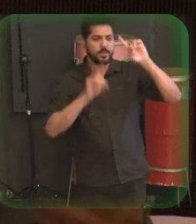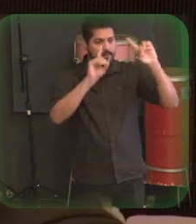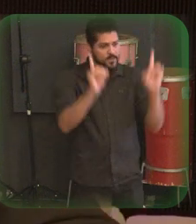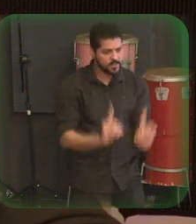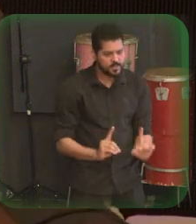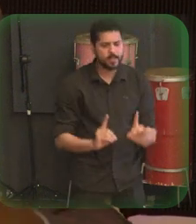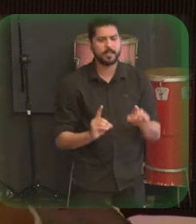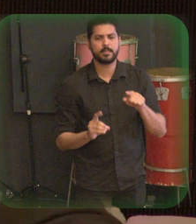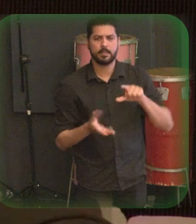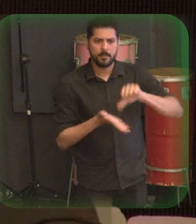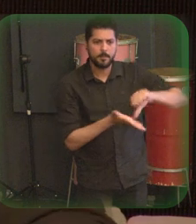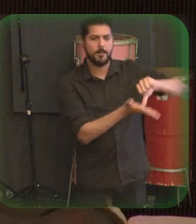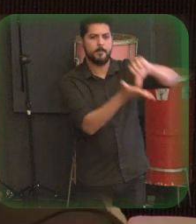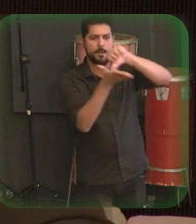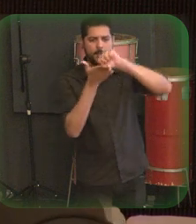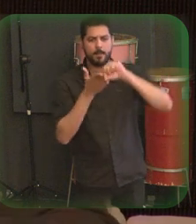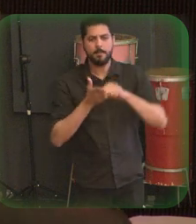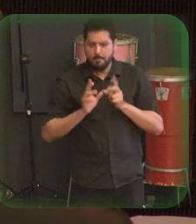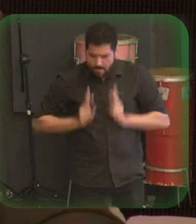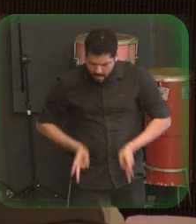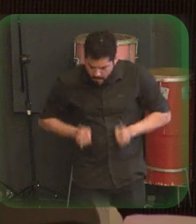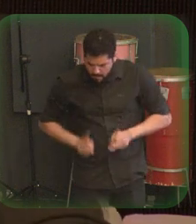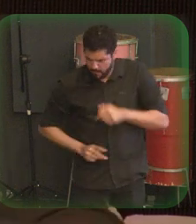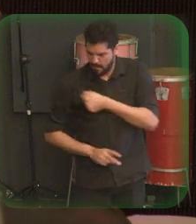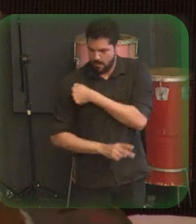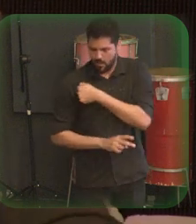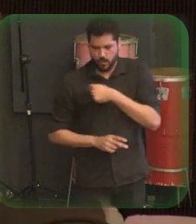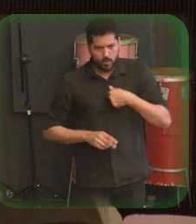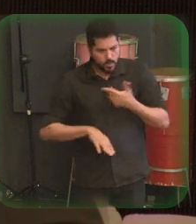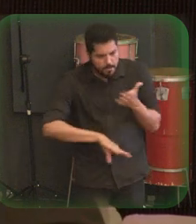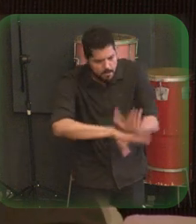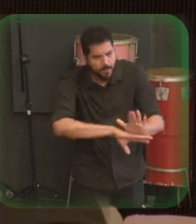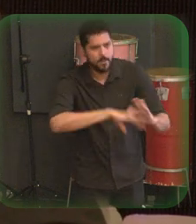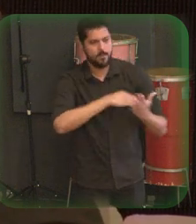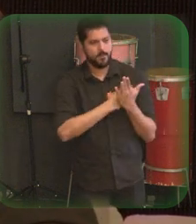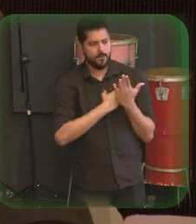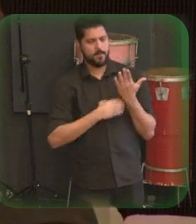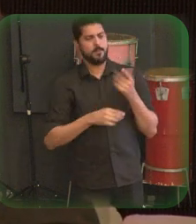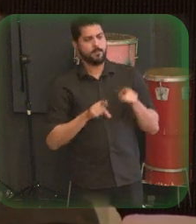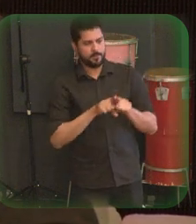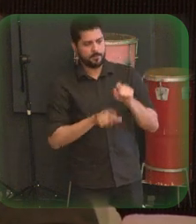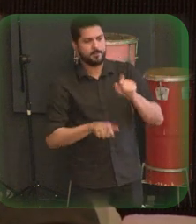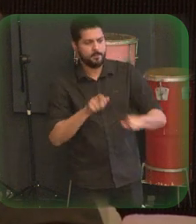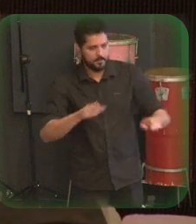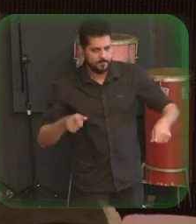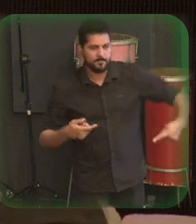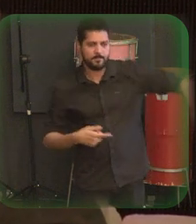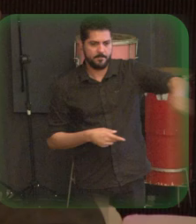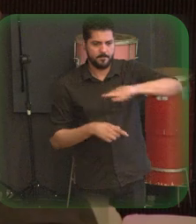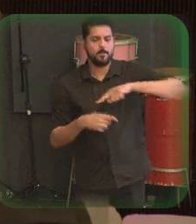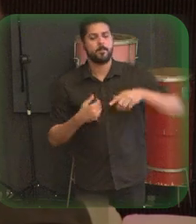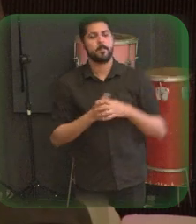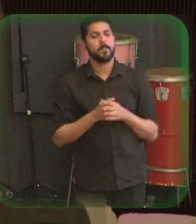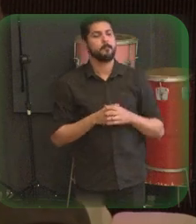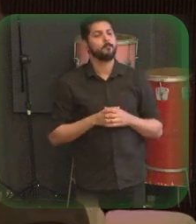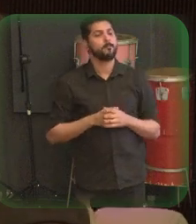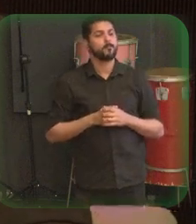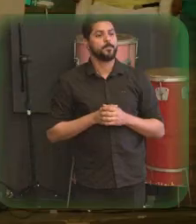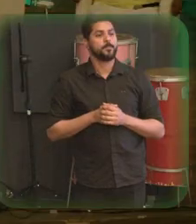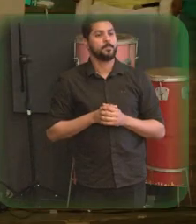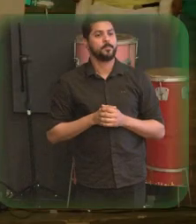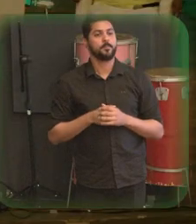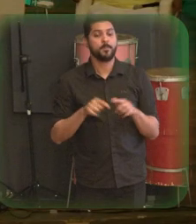deficiência que estão nos seus campos sendo apoiadas pelos próprios alunos, estimulados e apoiados pelos nossos profissionais.